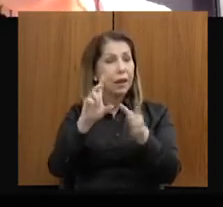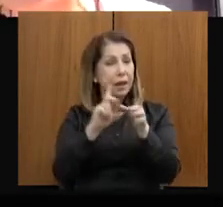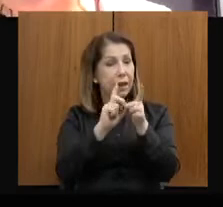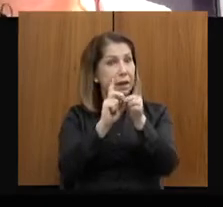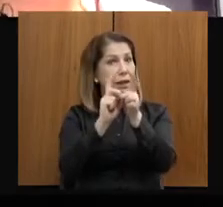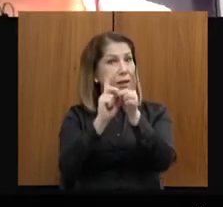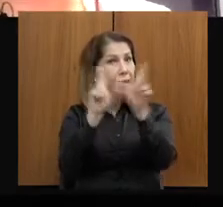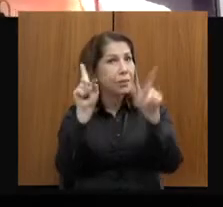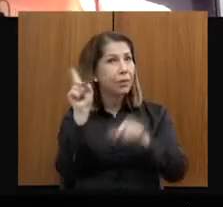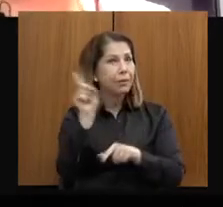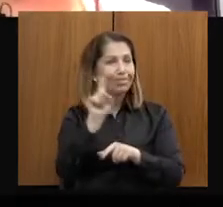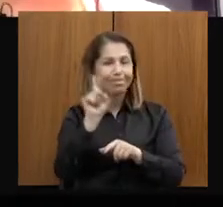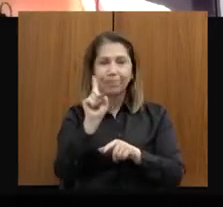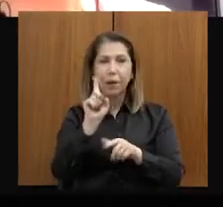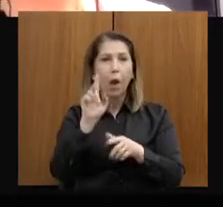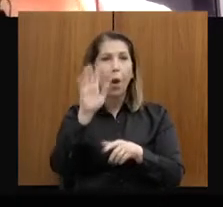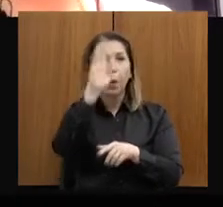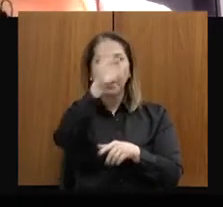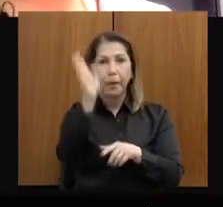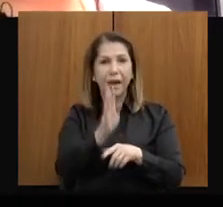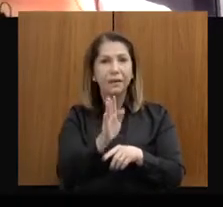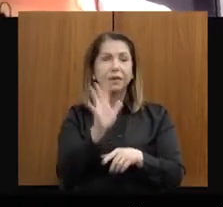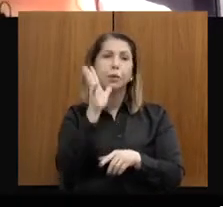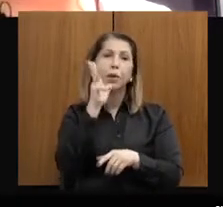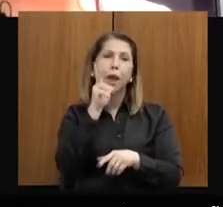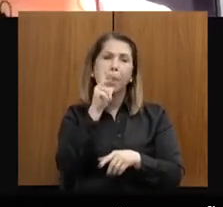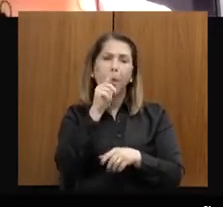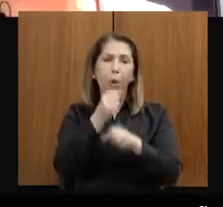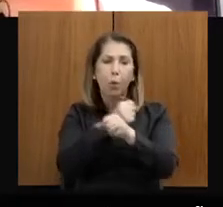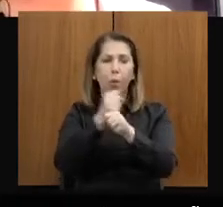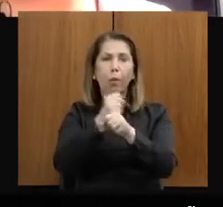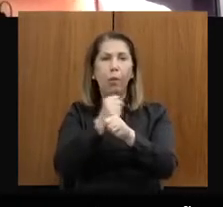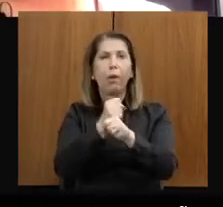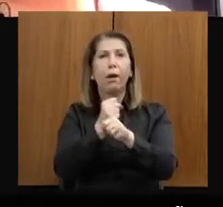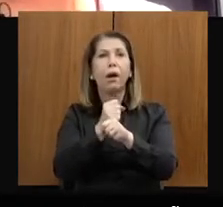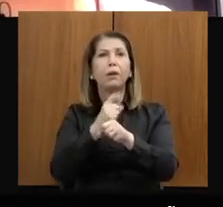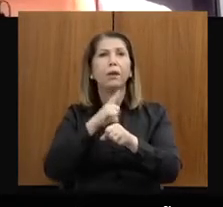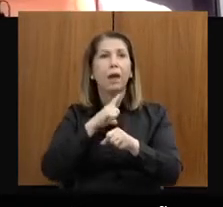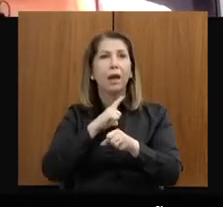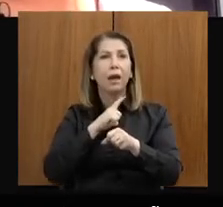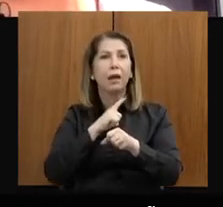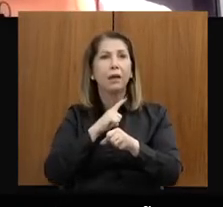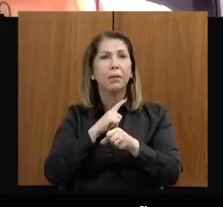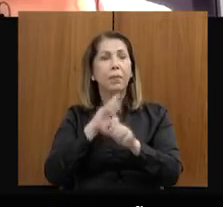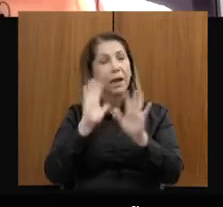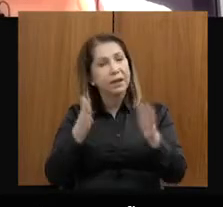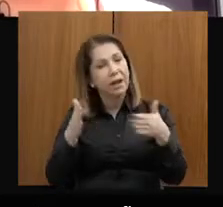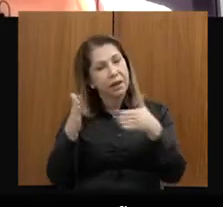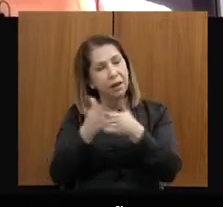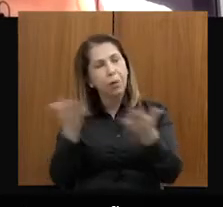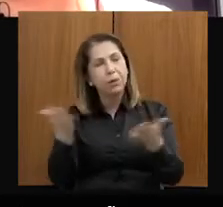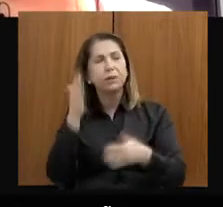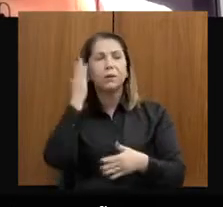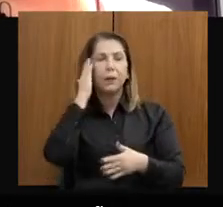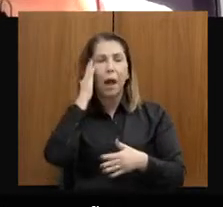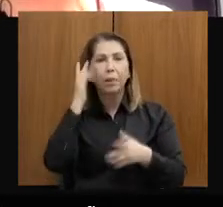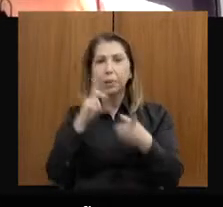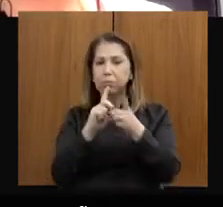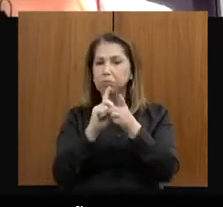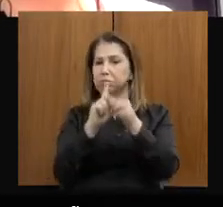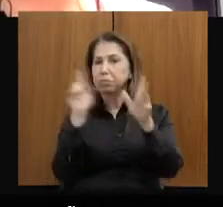democrática nem naquele momento e demorou muito tempo para ser e ainda não é completamente nós podemos bem